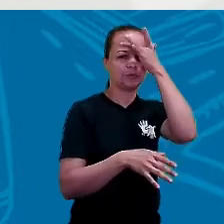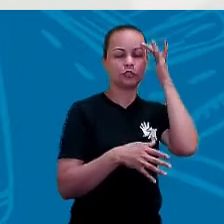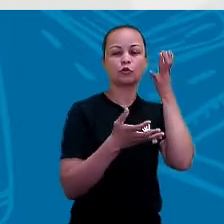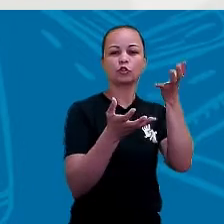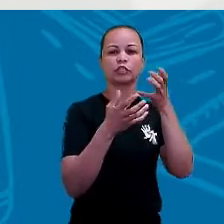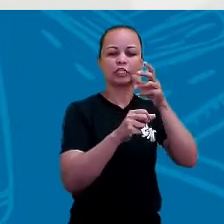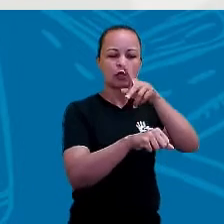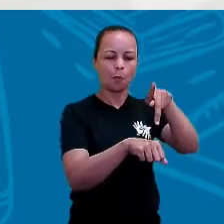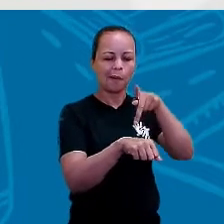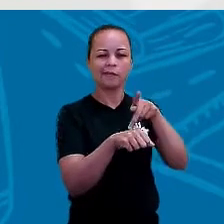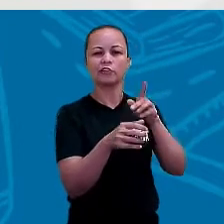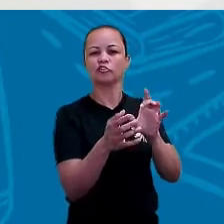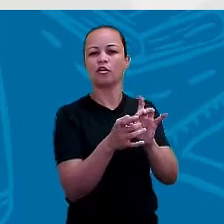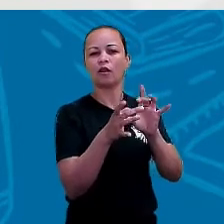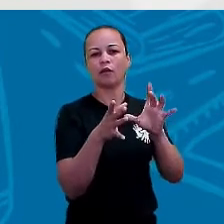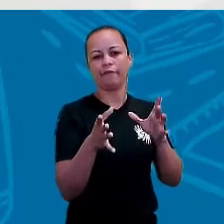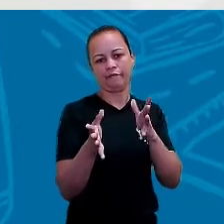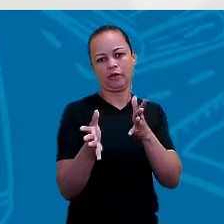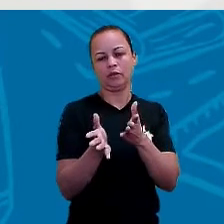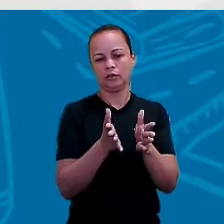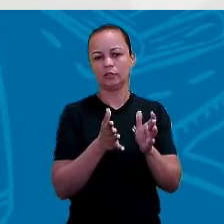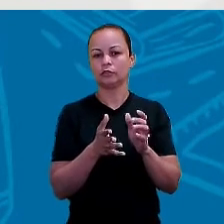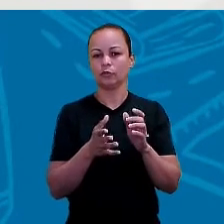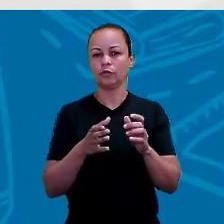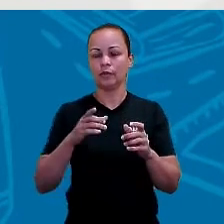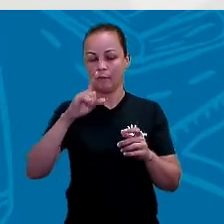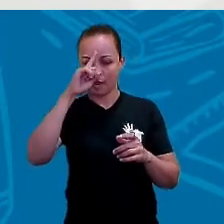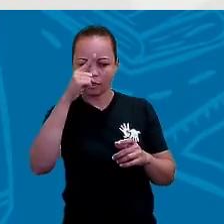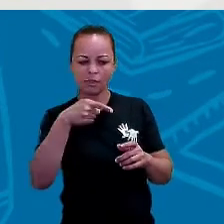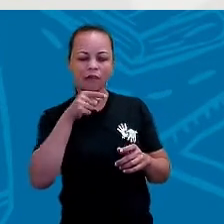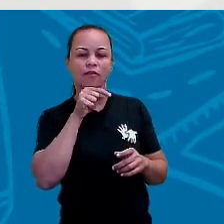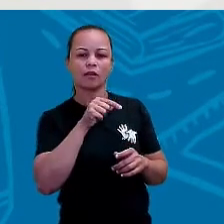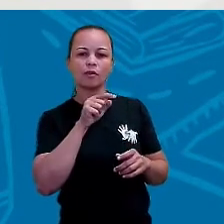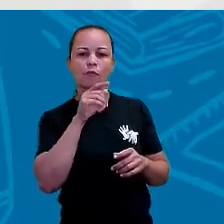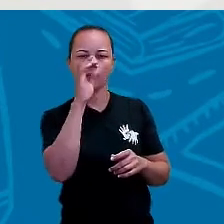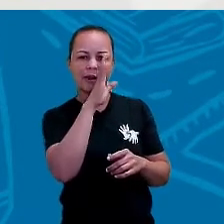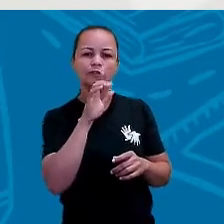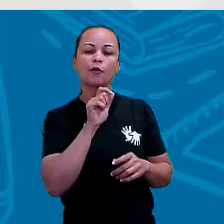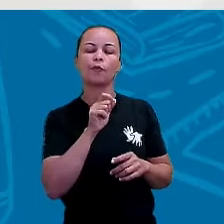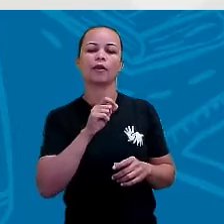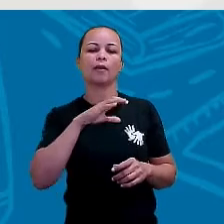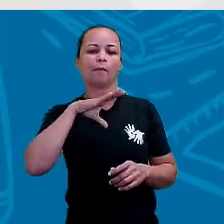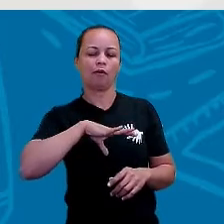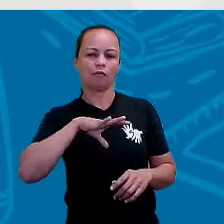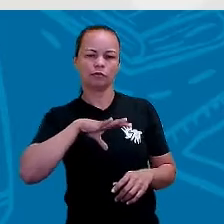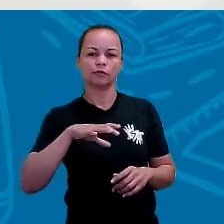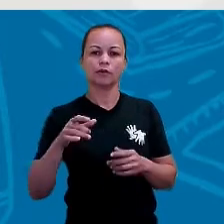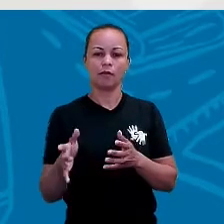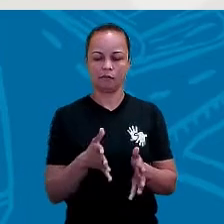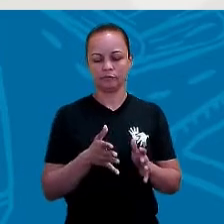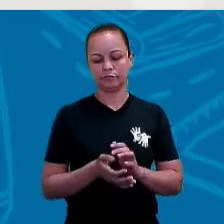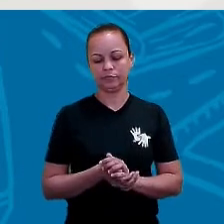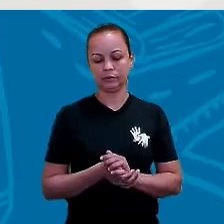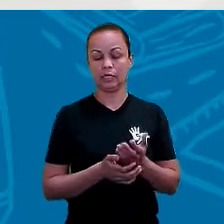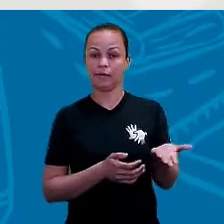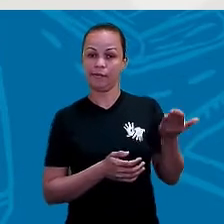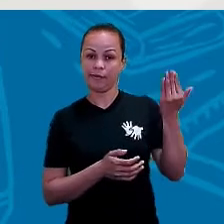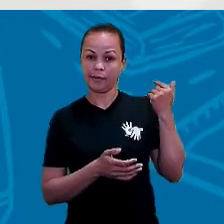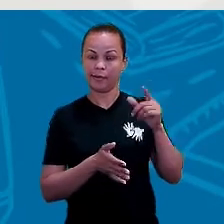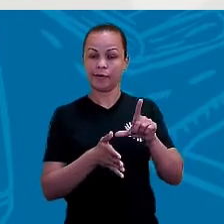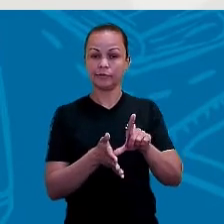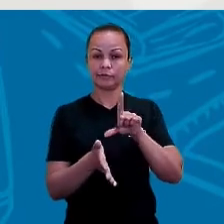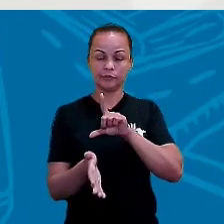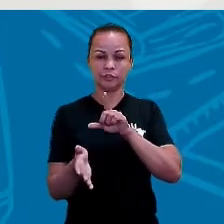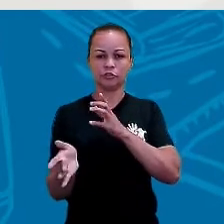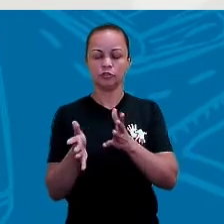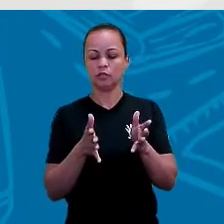que até então quem comandava em nós era quem? Portugal. Lembra que eu citei anteriormente que antes disso, antes do